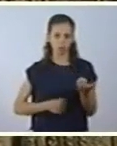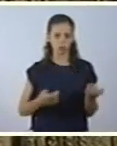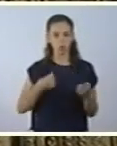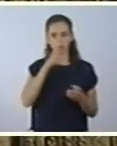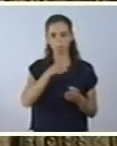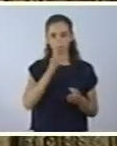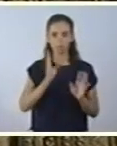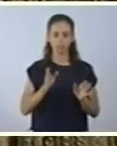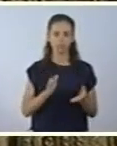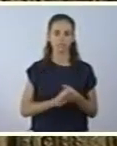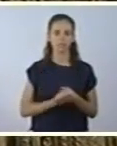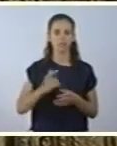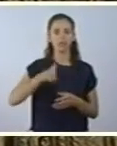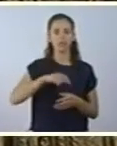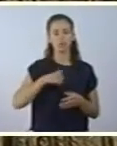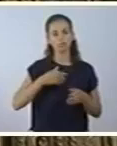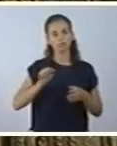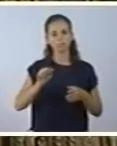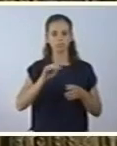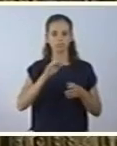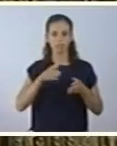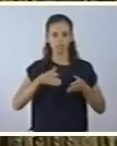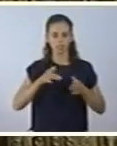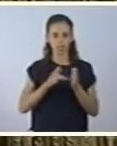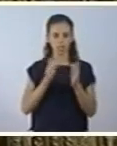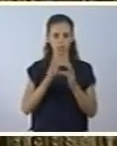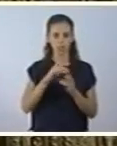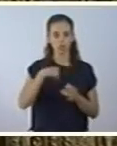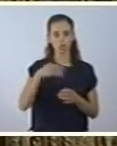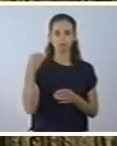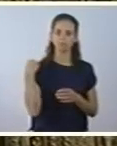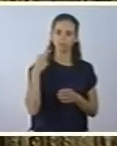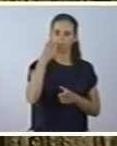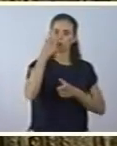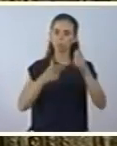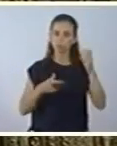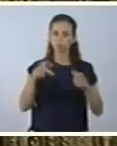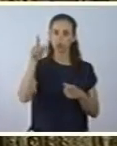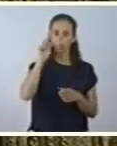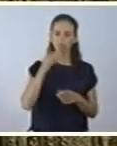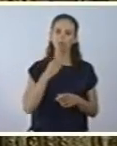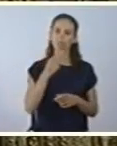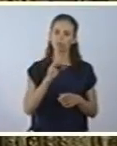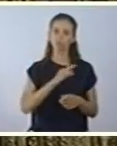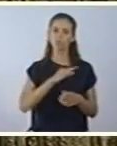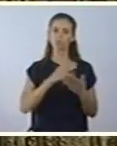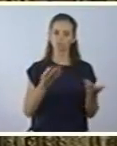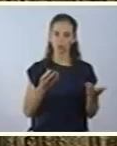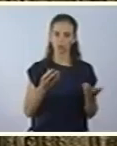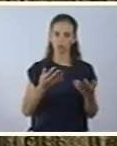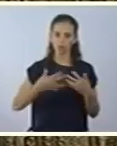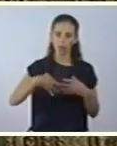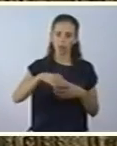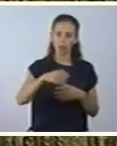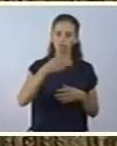praticar. Nós, discípulos de Cristo, somos chamados a sermos pessoas que escutam a voz do Senhor e que levam bem